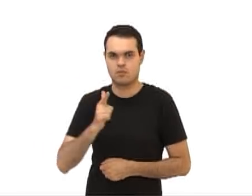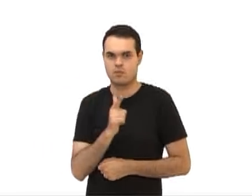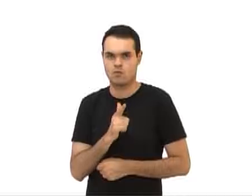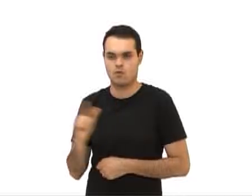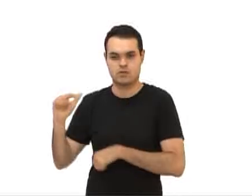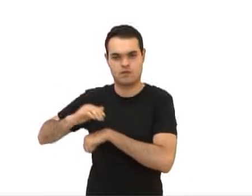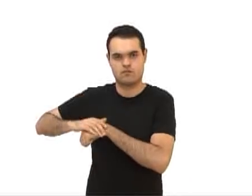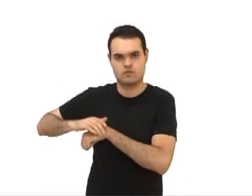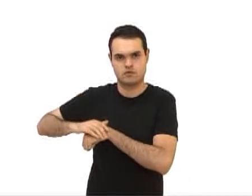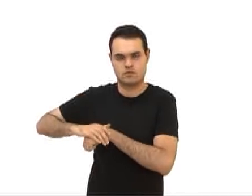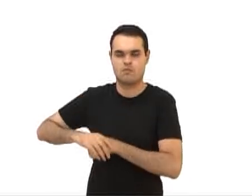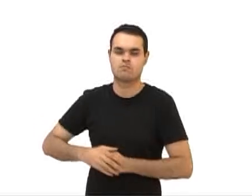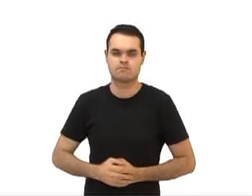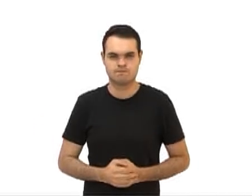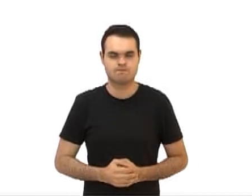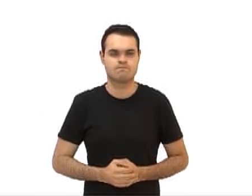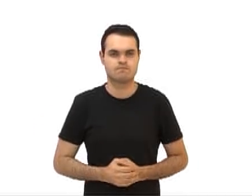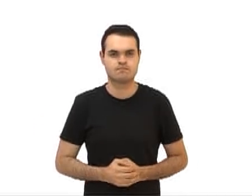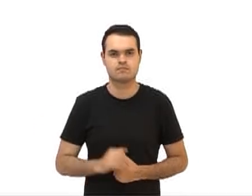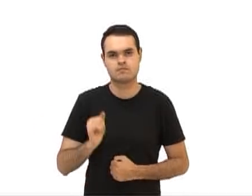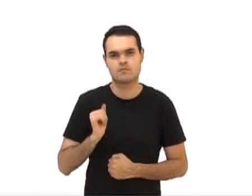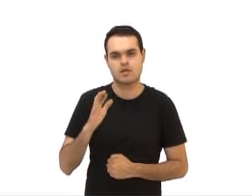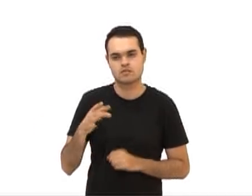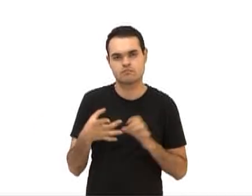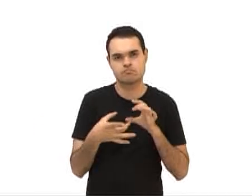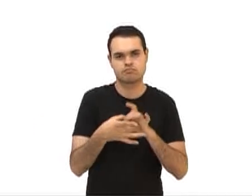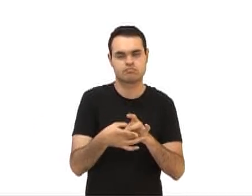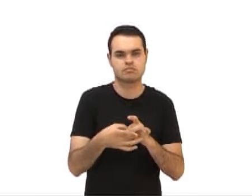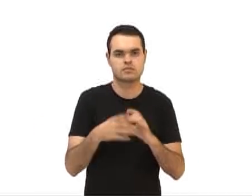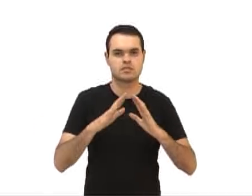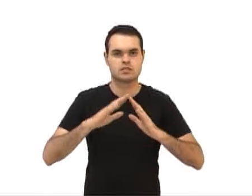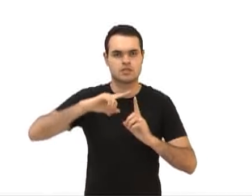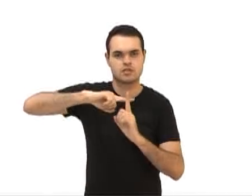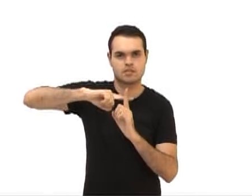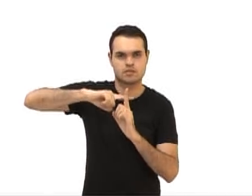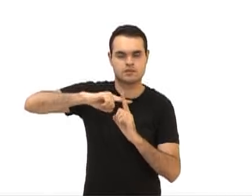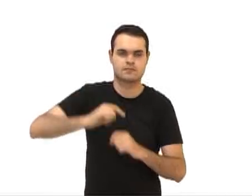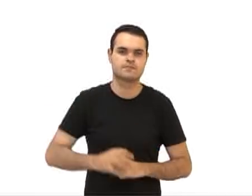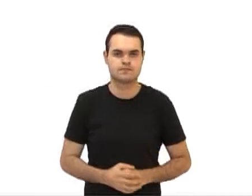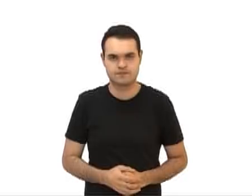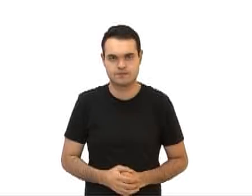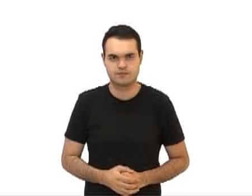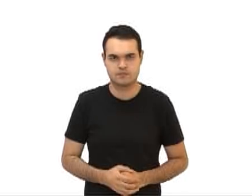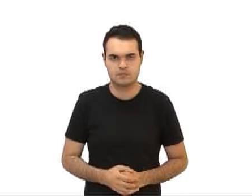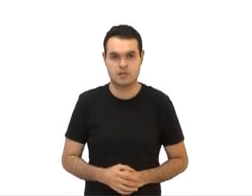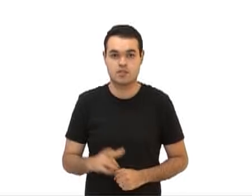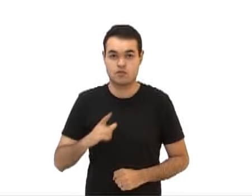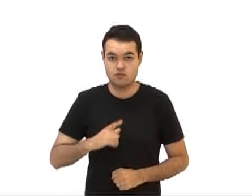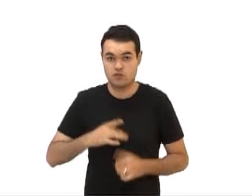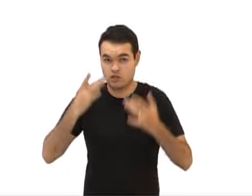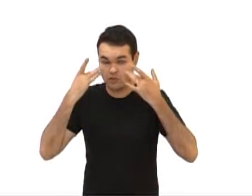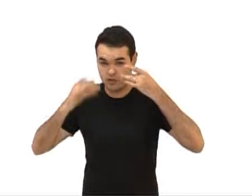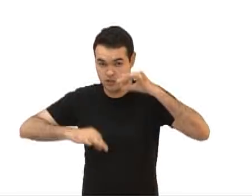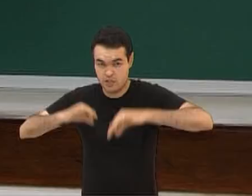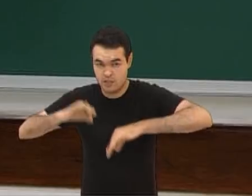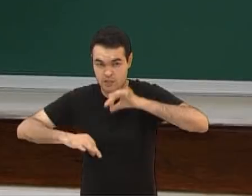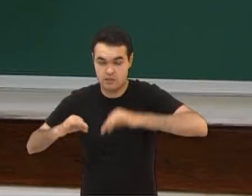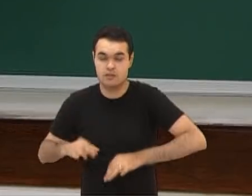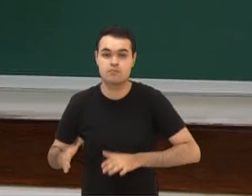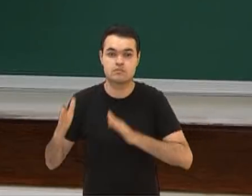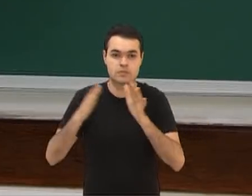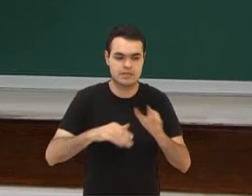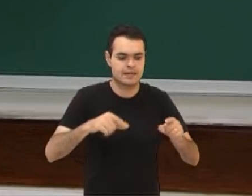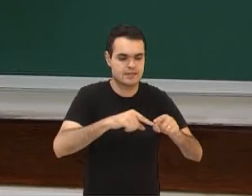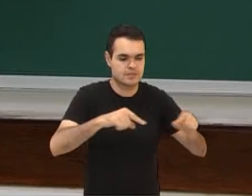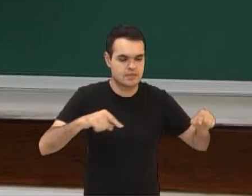outra função, né? Uma função mais voltada para a igreja mesmo. Os anfiteatros e as termas. As termas eram aquelas